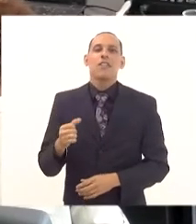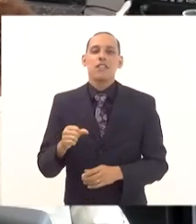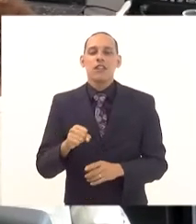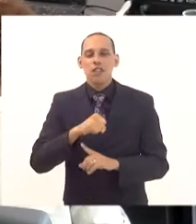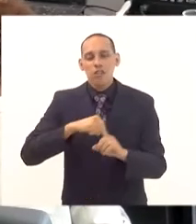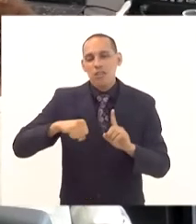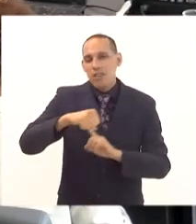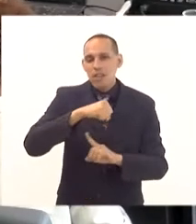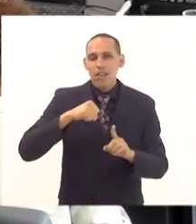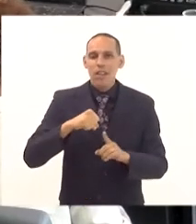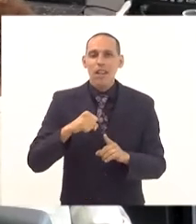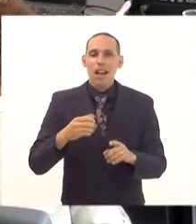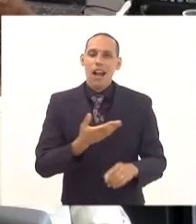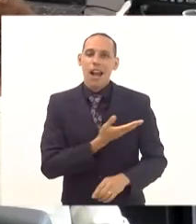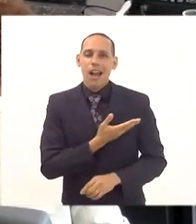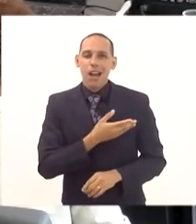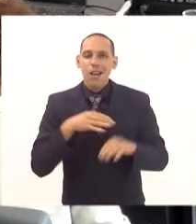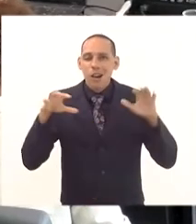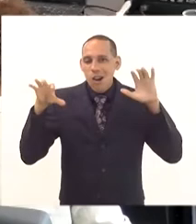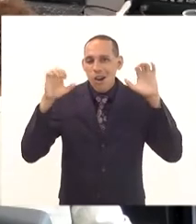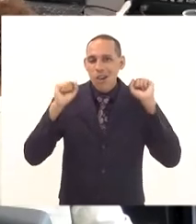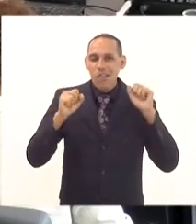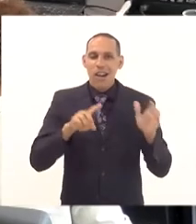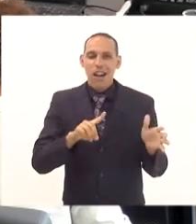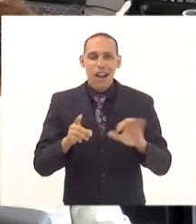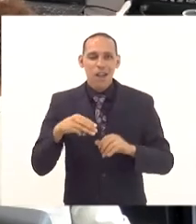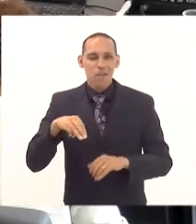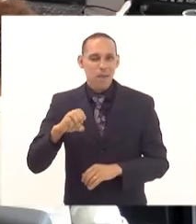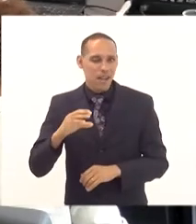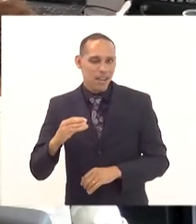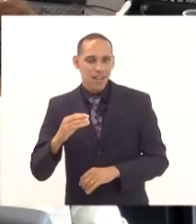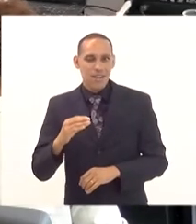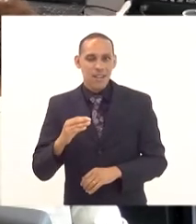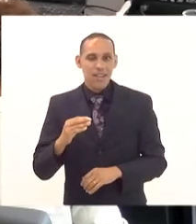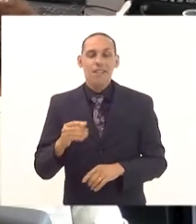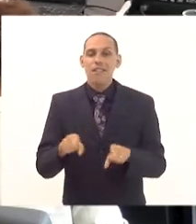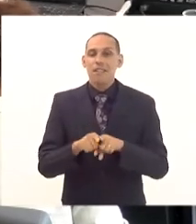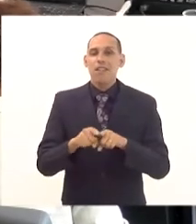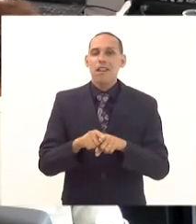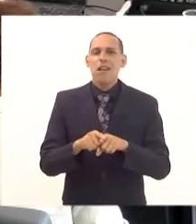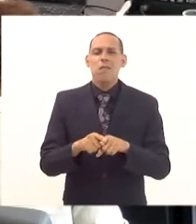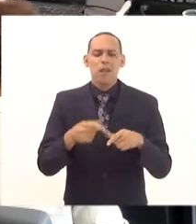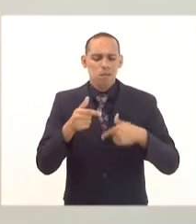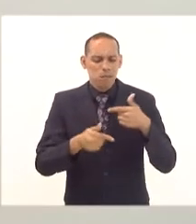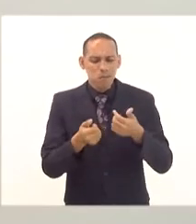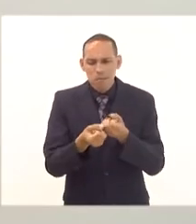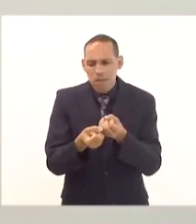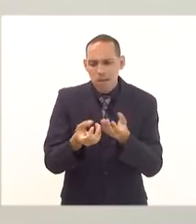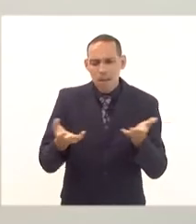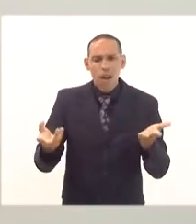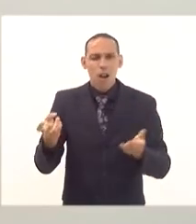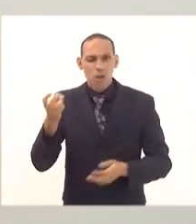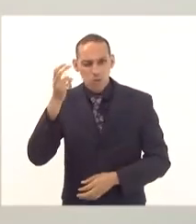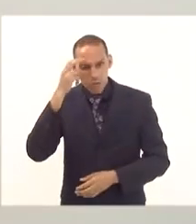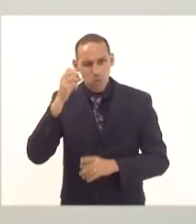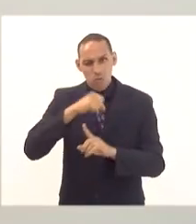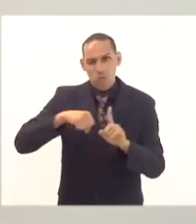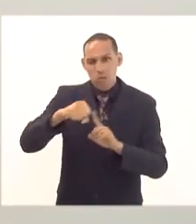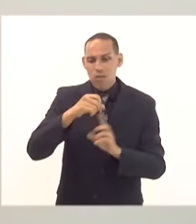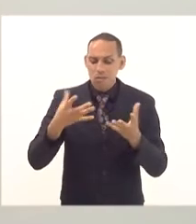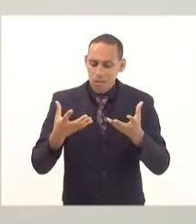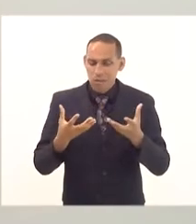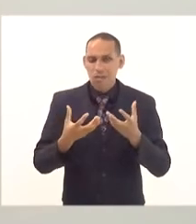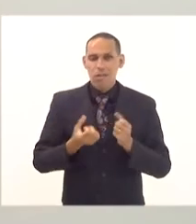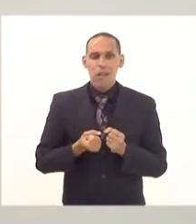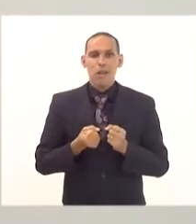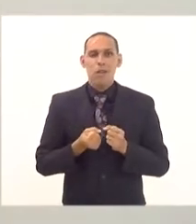amigos ouvintes da Rádio MEC as suas Mac pelos serviços prestados à educação e à cultura a sociedade foi reconhecida